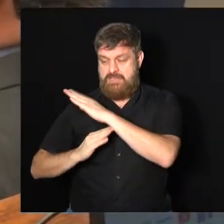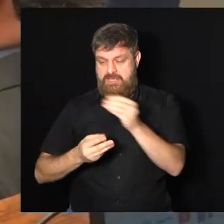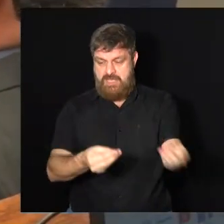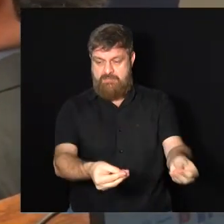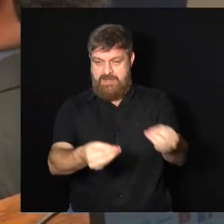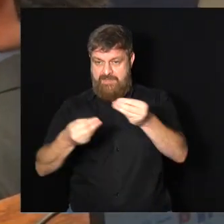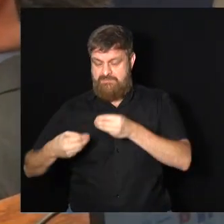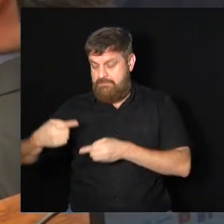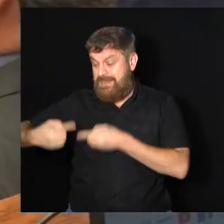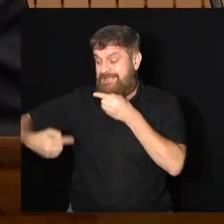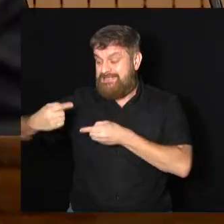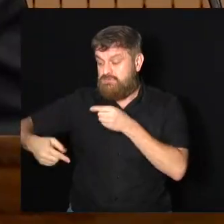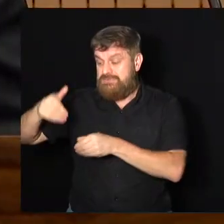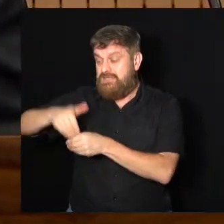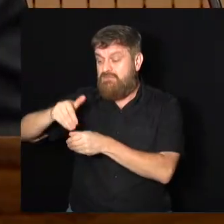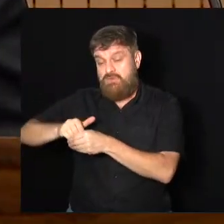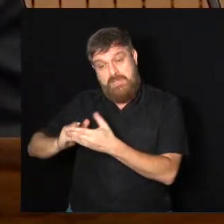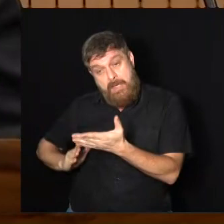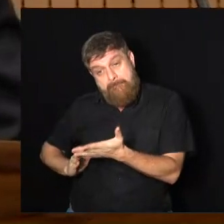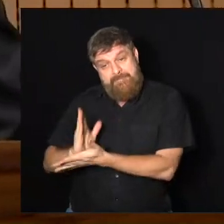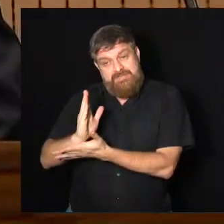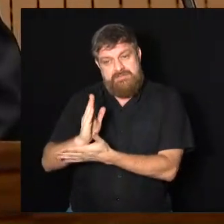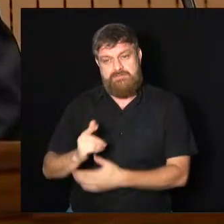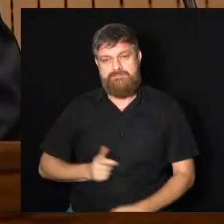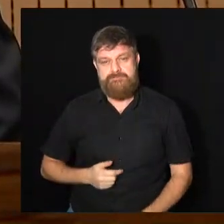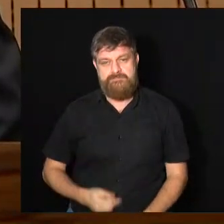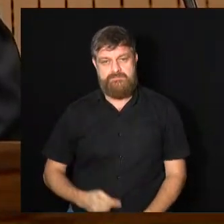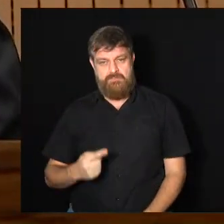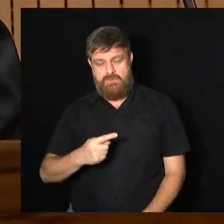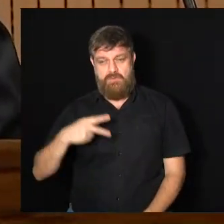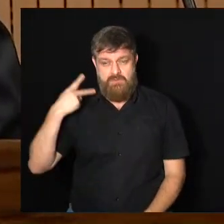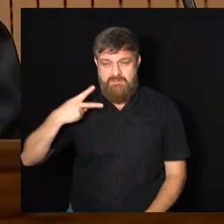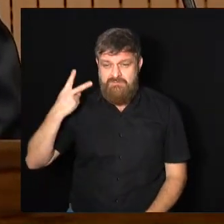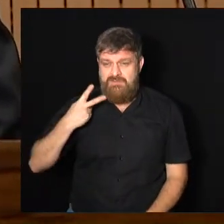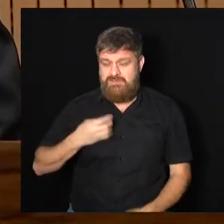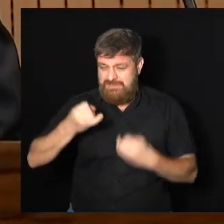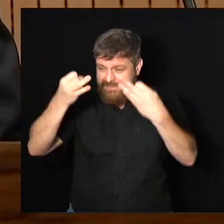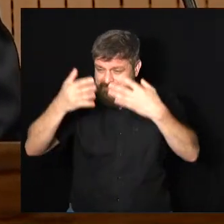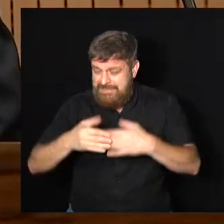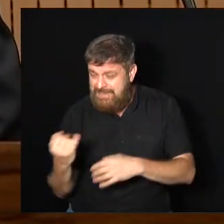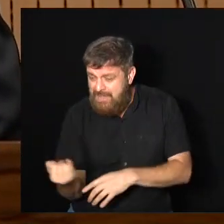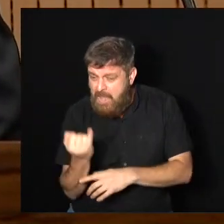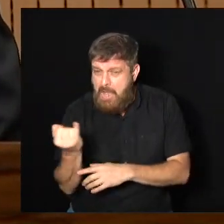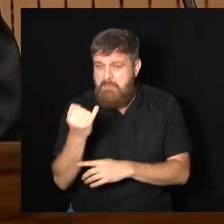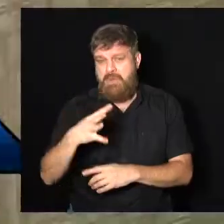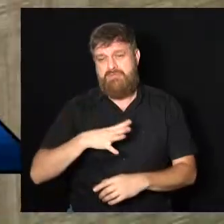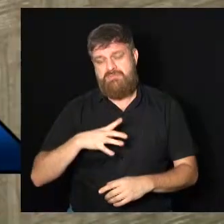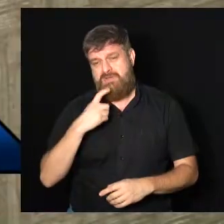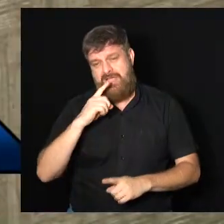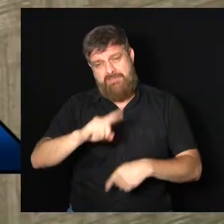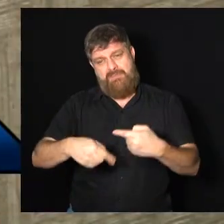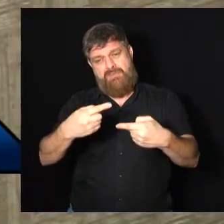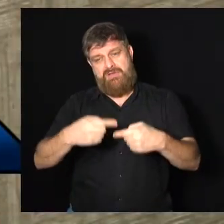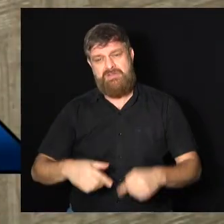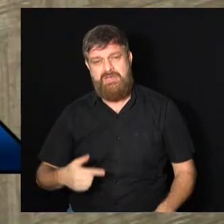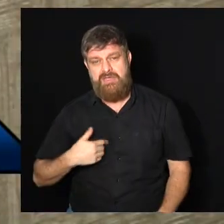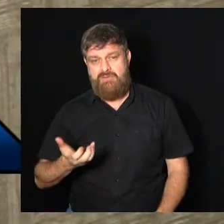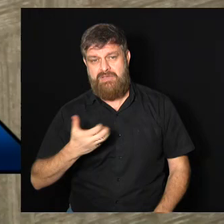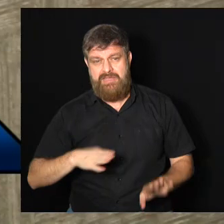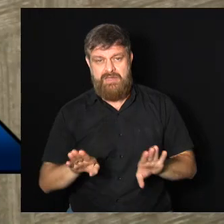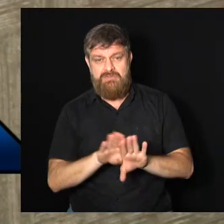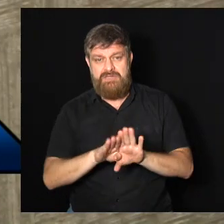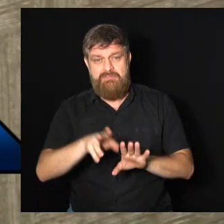para discussão e aprovação. O parlamentar cita que será uma medida importante para a cidade. Eu pretendo também apresentar